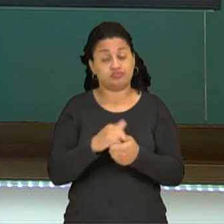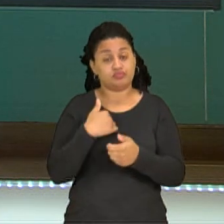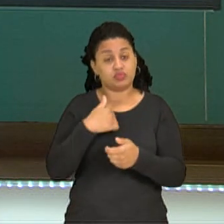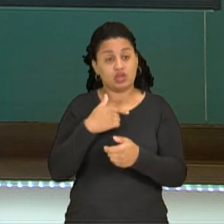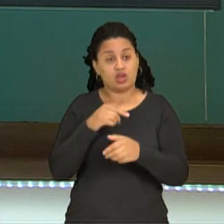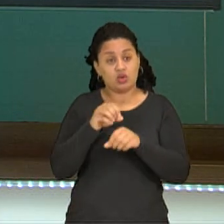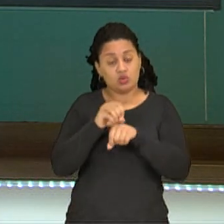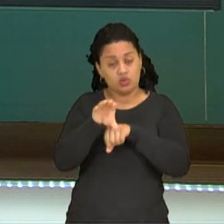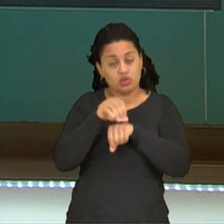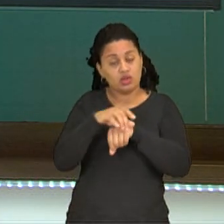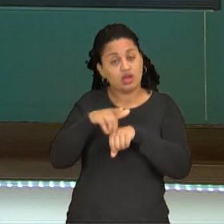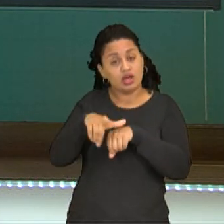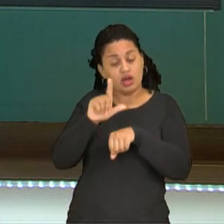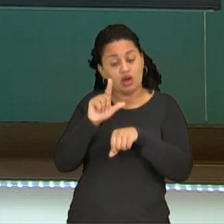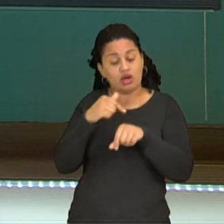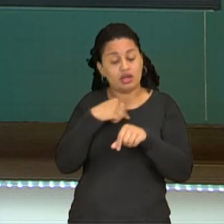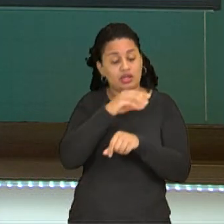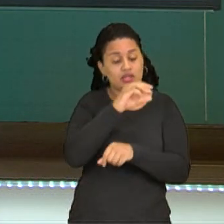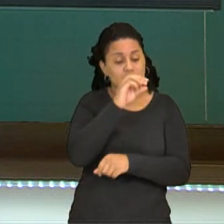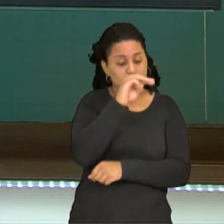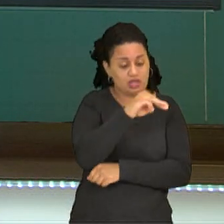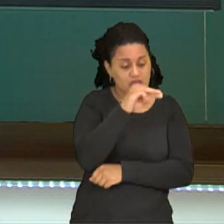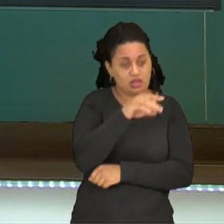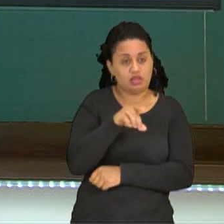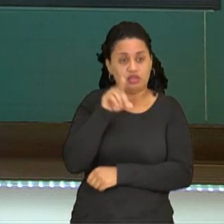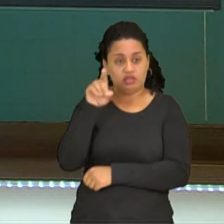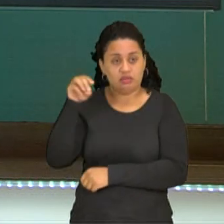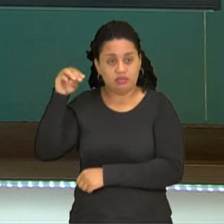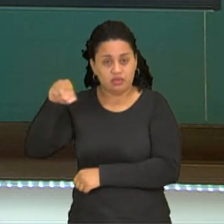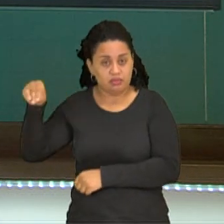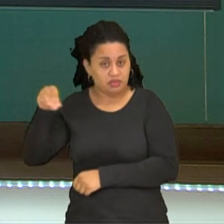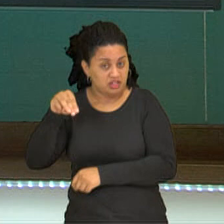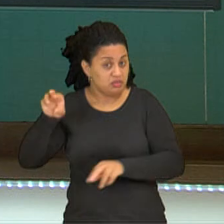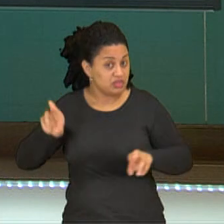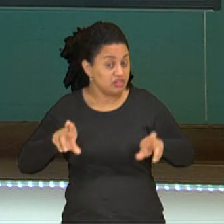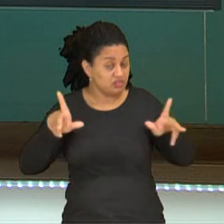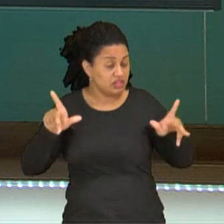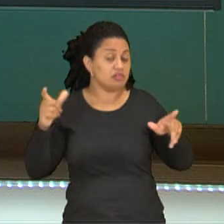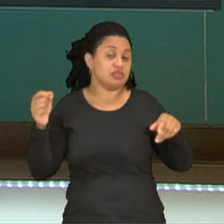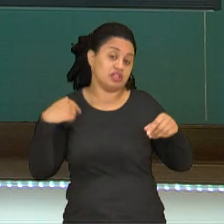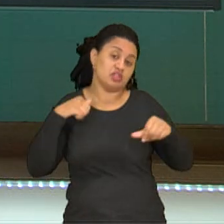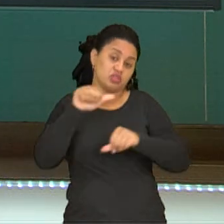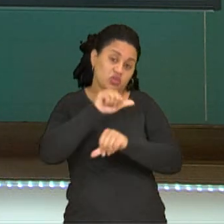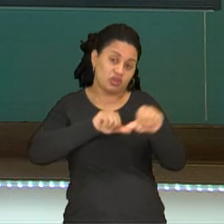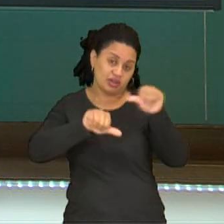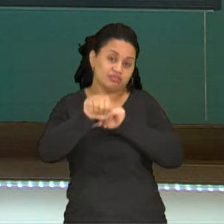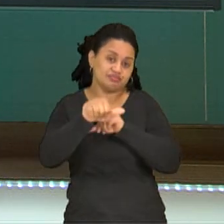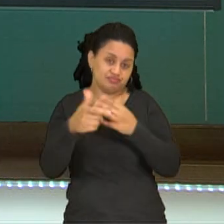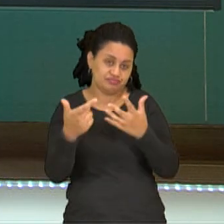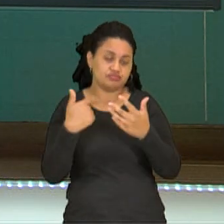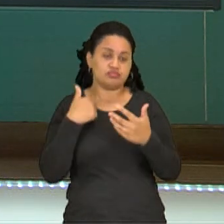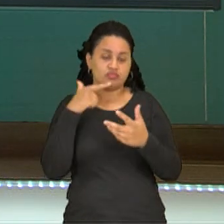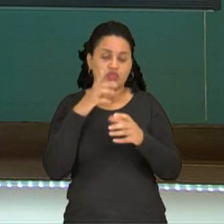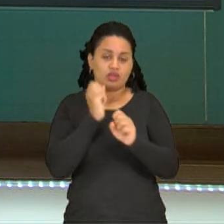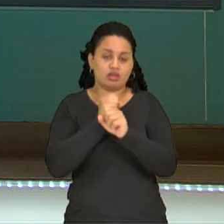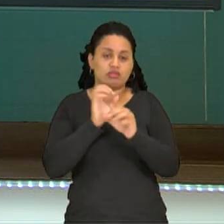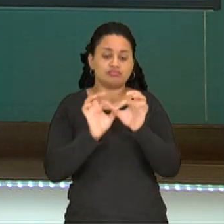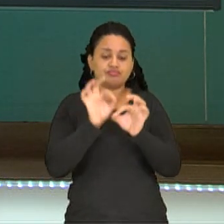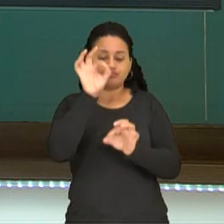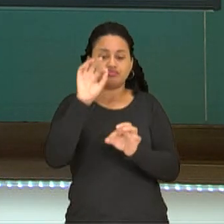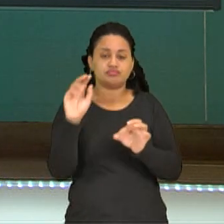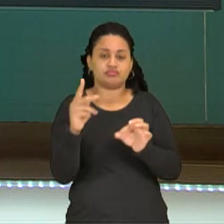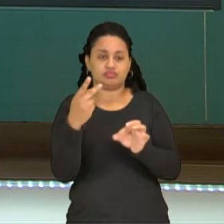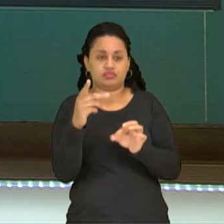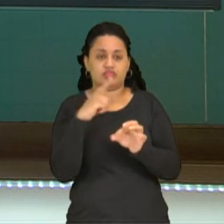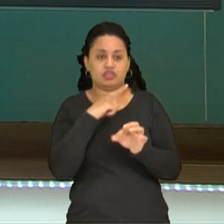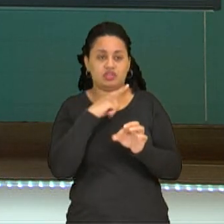tempinho para vocês. Unidades diferentes, nós temos que deixar na mesma unidade. Então, para calcular a altura, nós